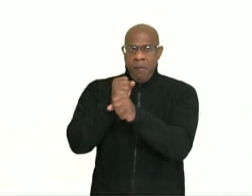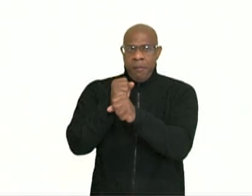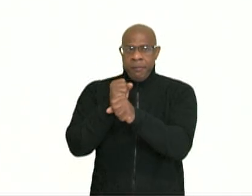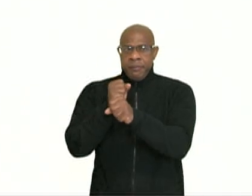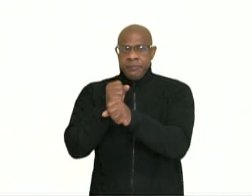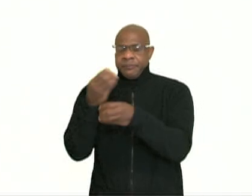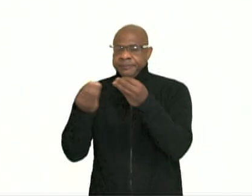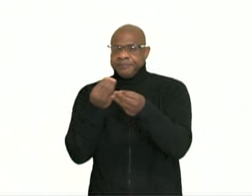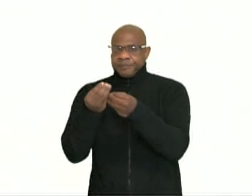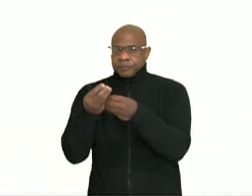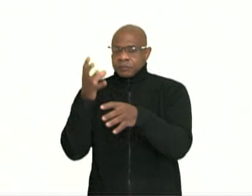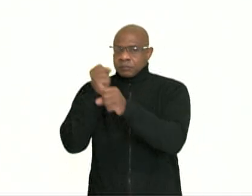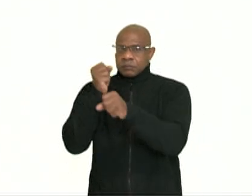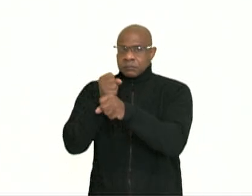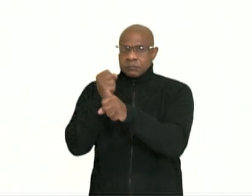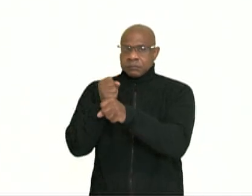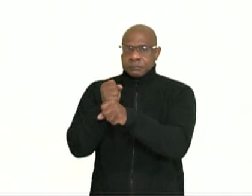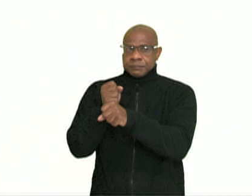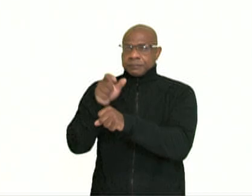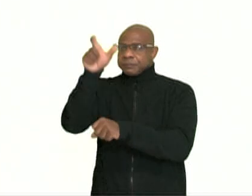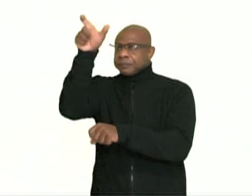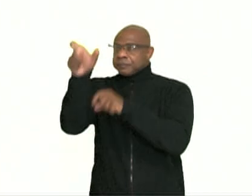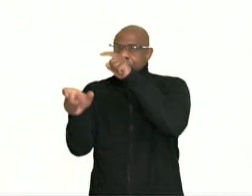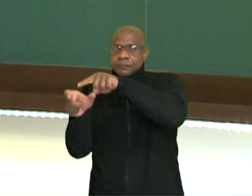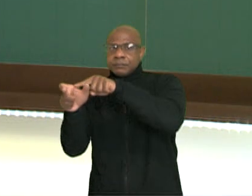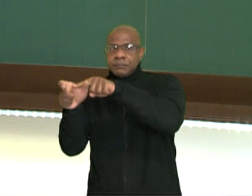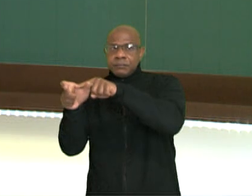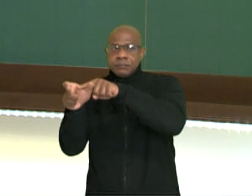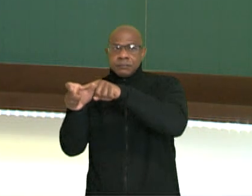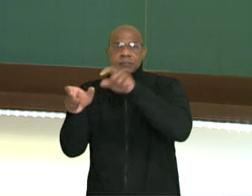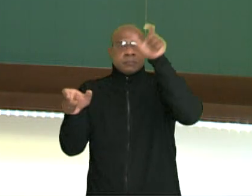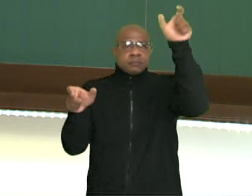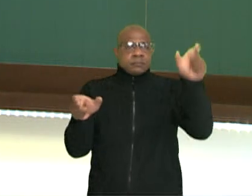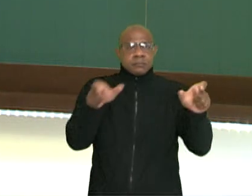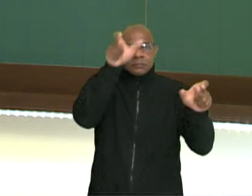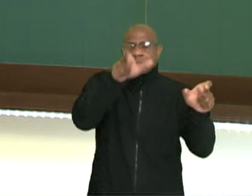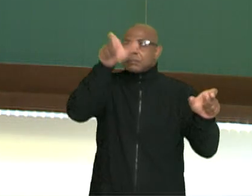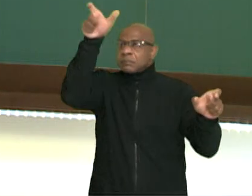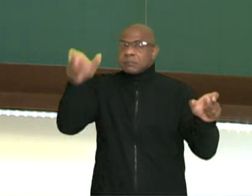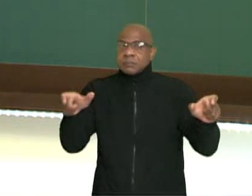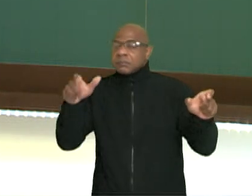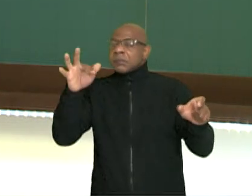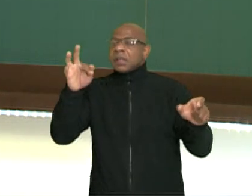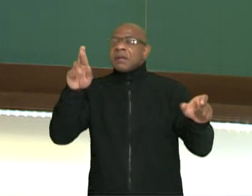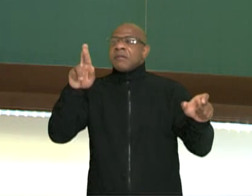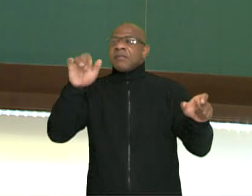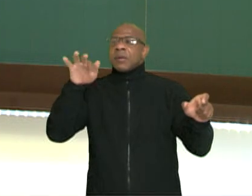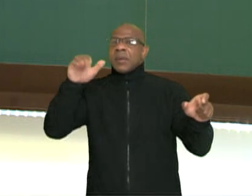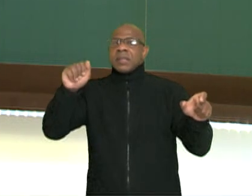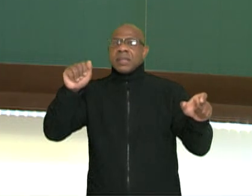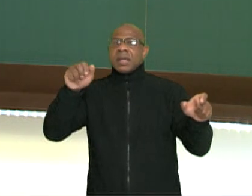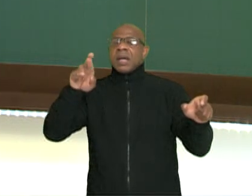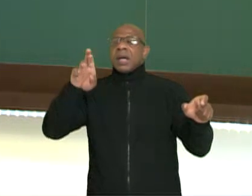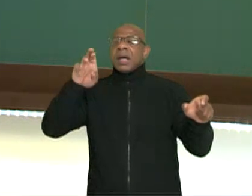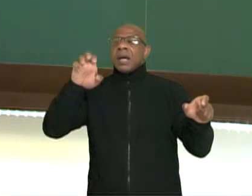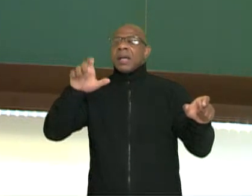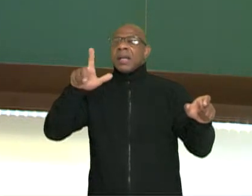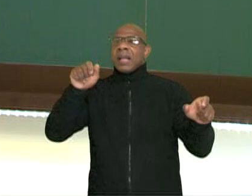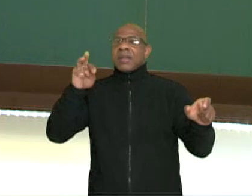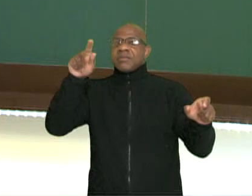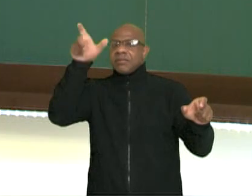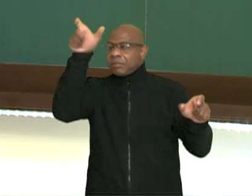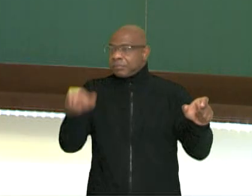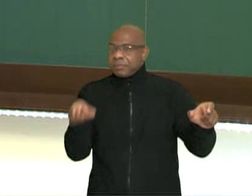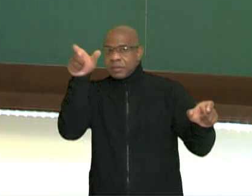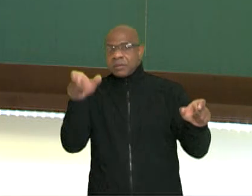frequência relativa? Eu sempre pego os dados absolutos e o total, porque eu tenho que comparar com o